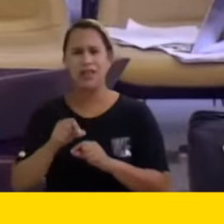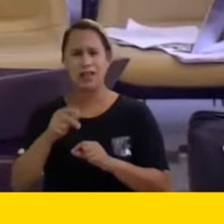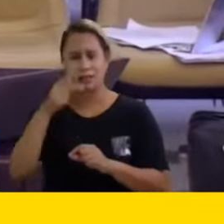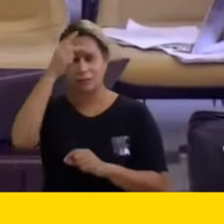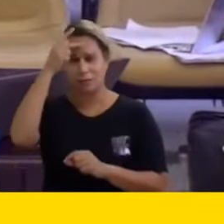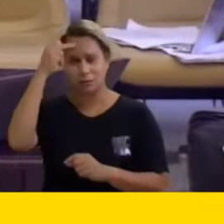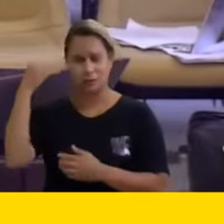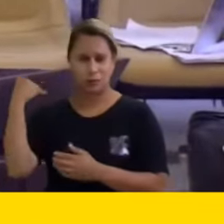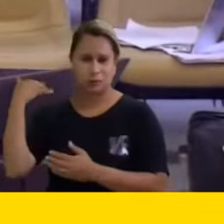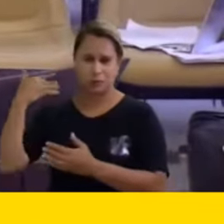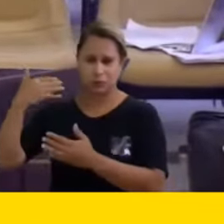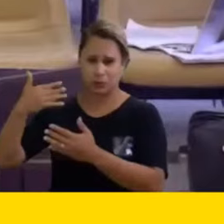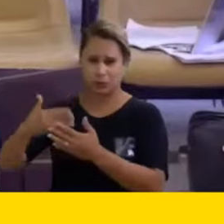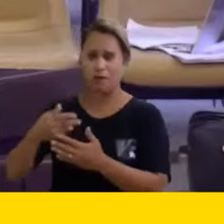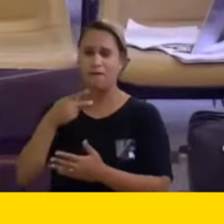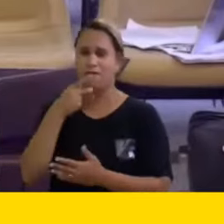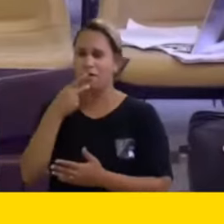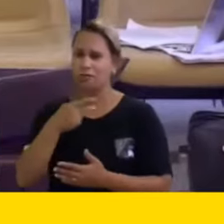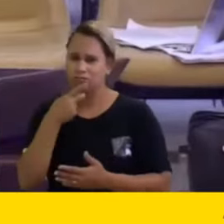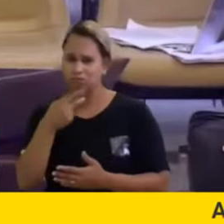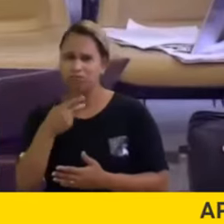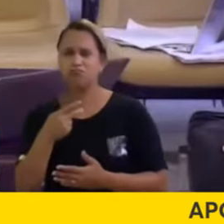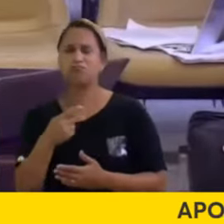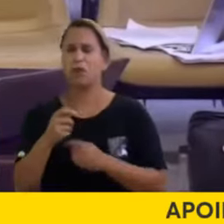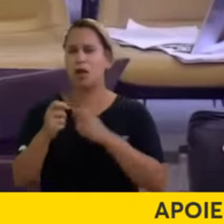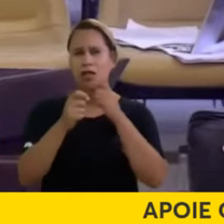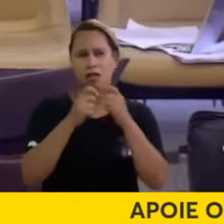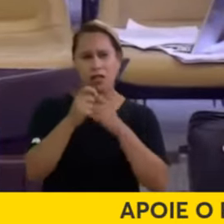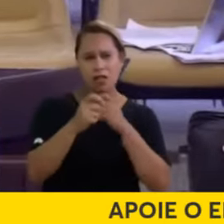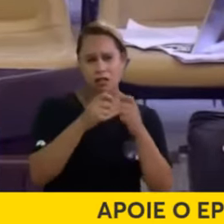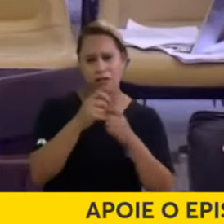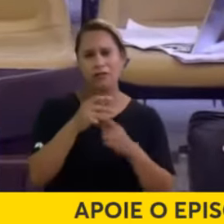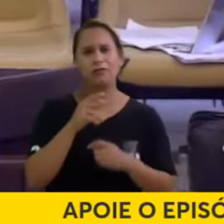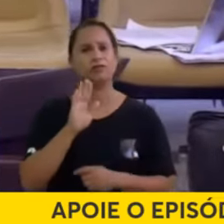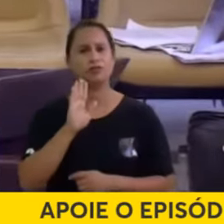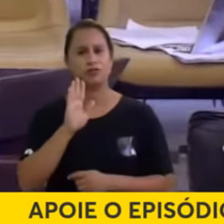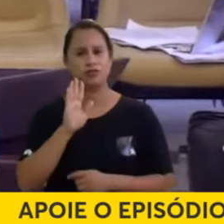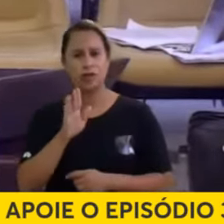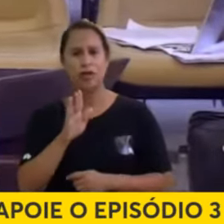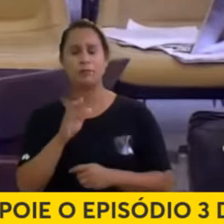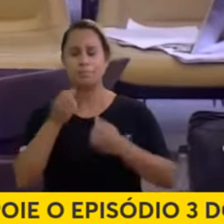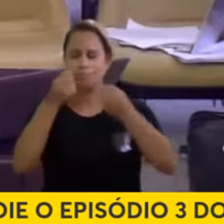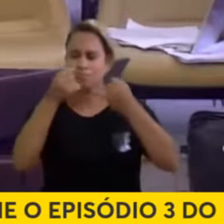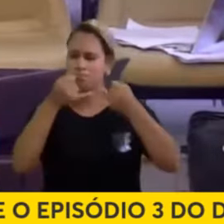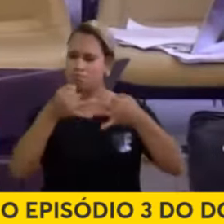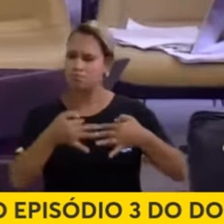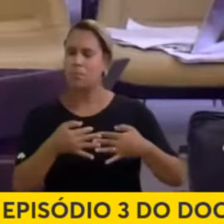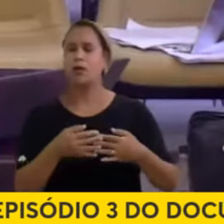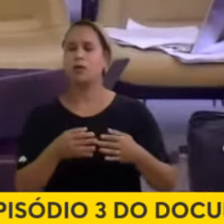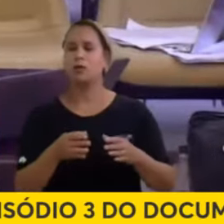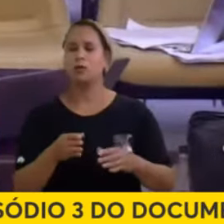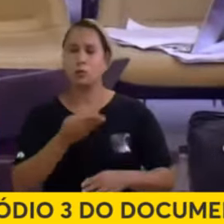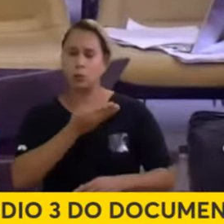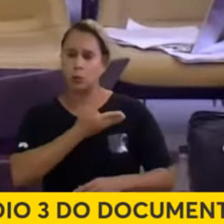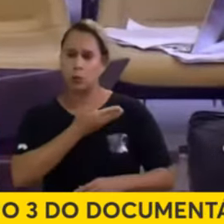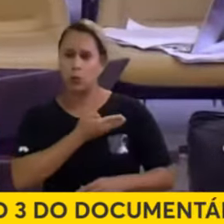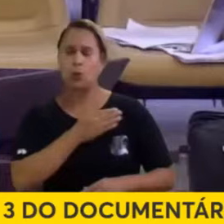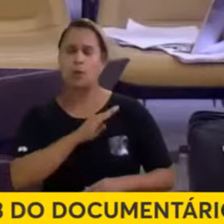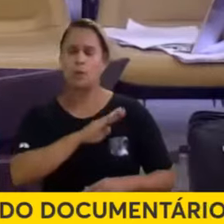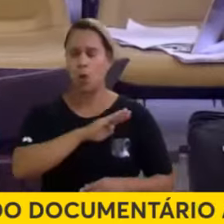finais daqueles que foram dito em entrevistas pelos meus colegas nos últimos dias para veículos de